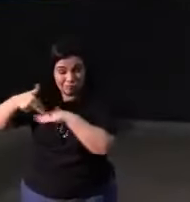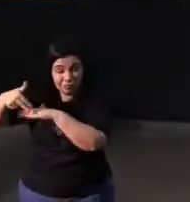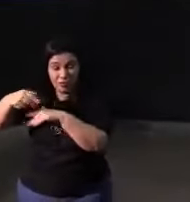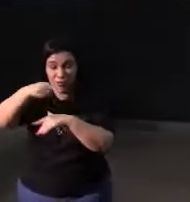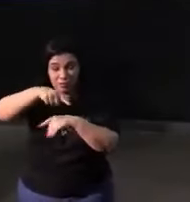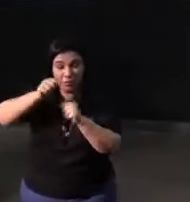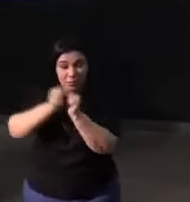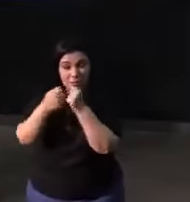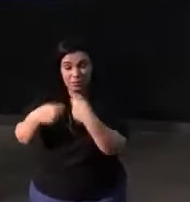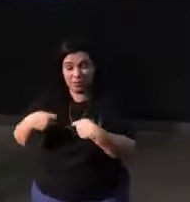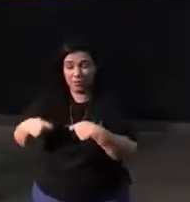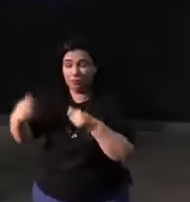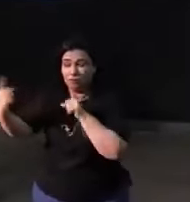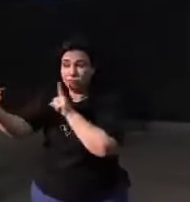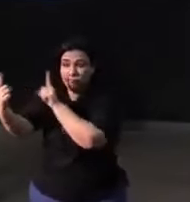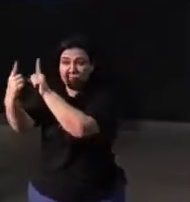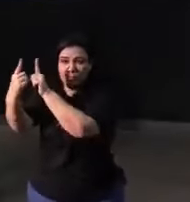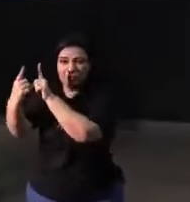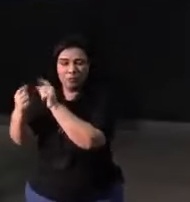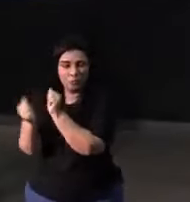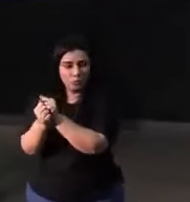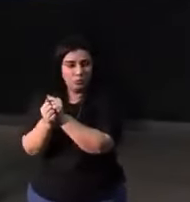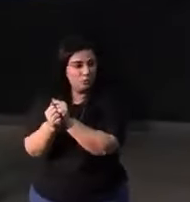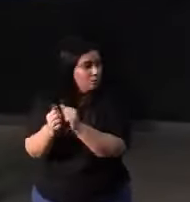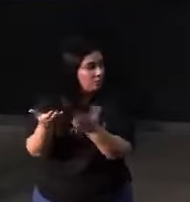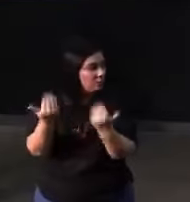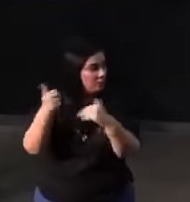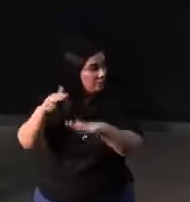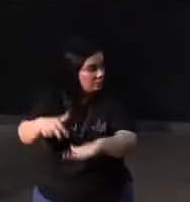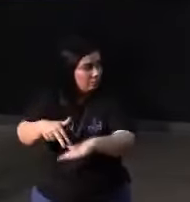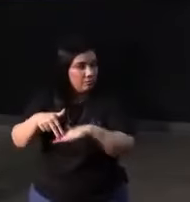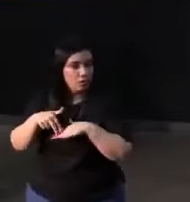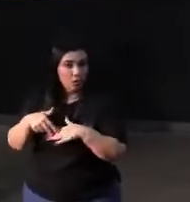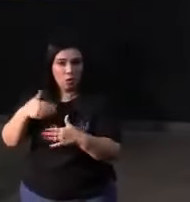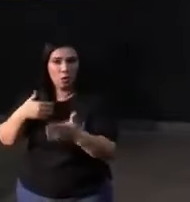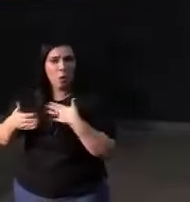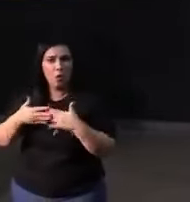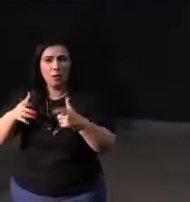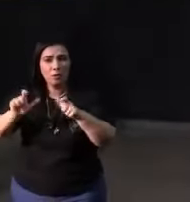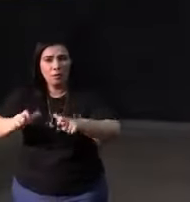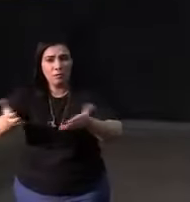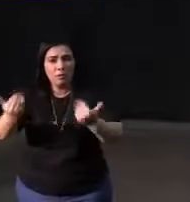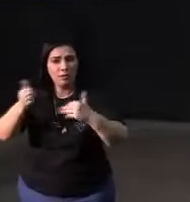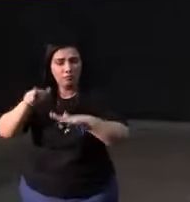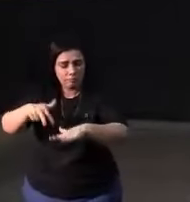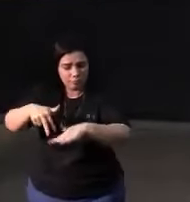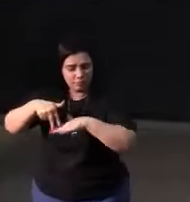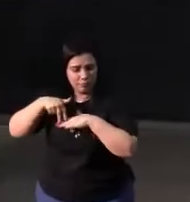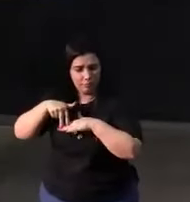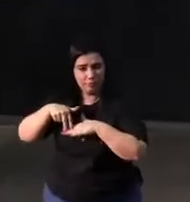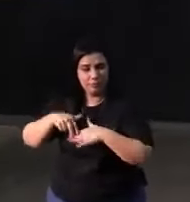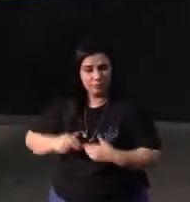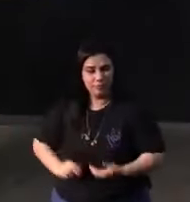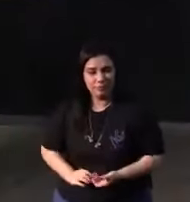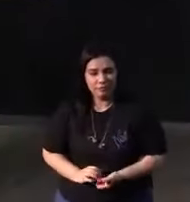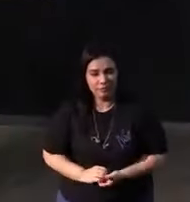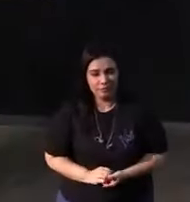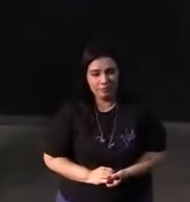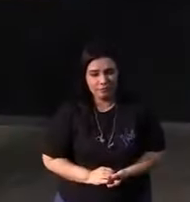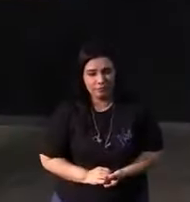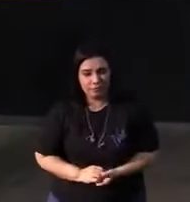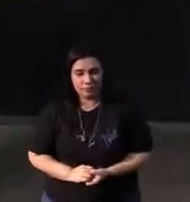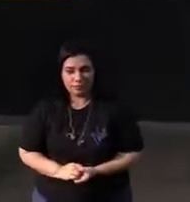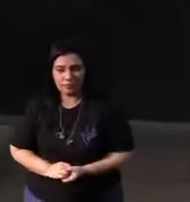Isso, venha, venha, venha, venha. Venha, venha, venha, venha, venha, venha. Onde quer que você esteja, venha. Saia do seu lugar